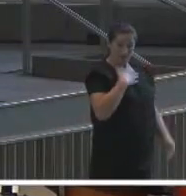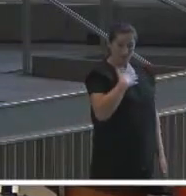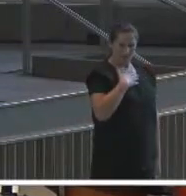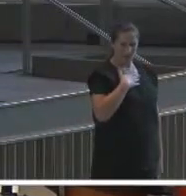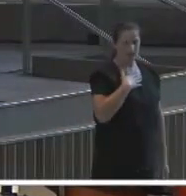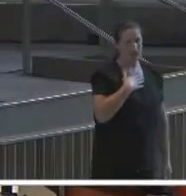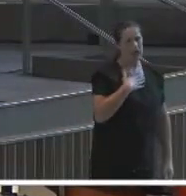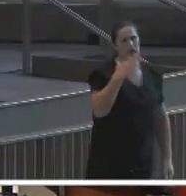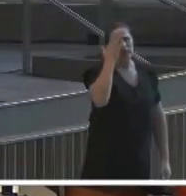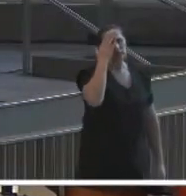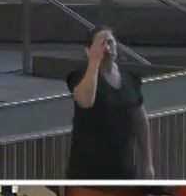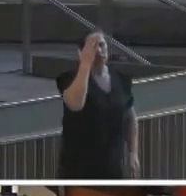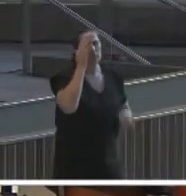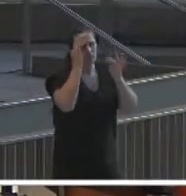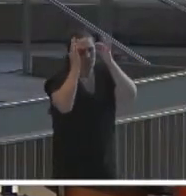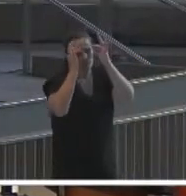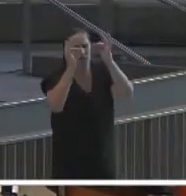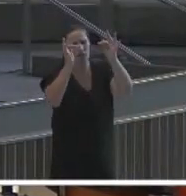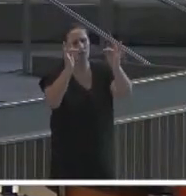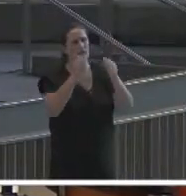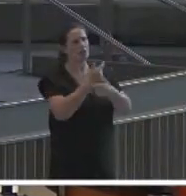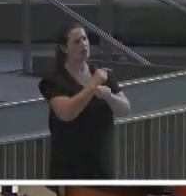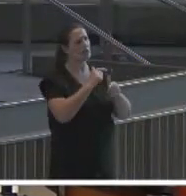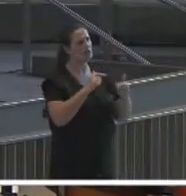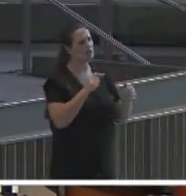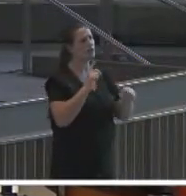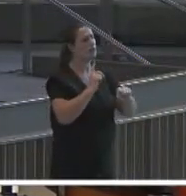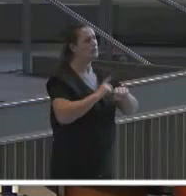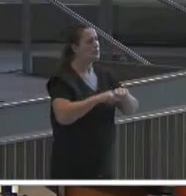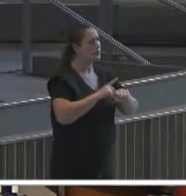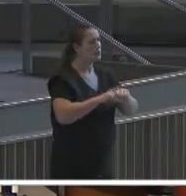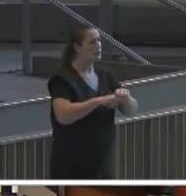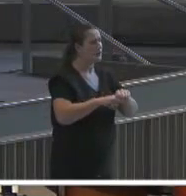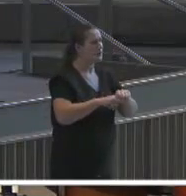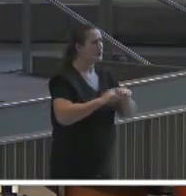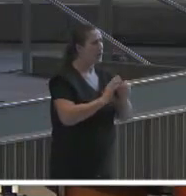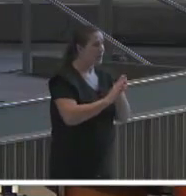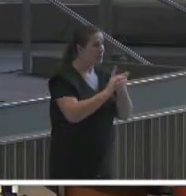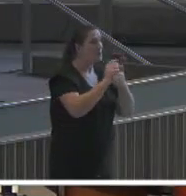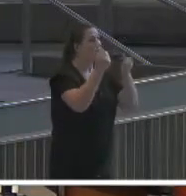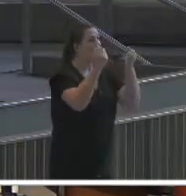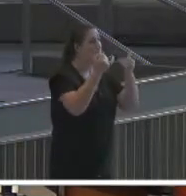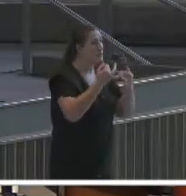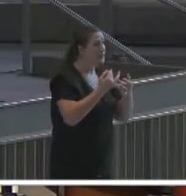vida. A Bíblia diz que Acã viu,